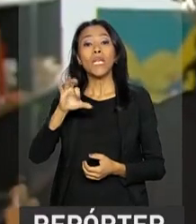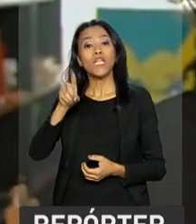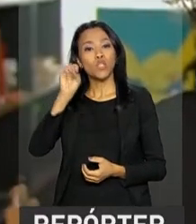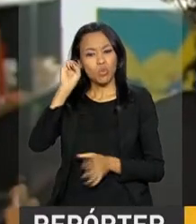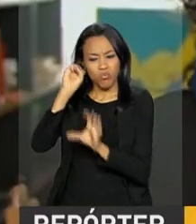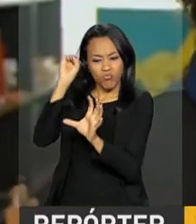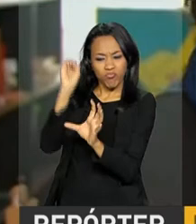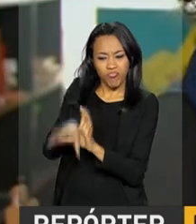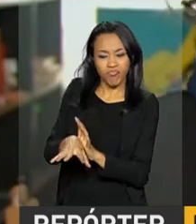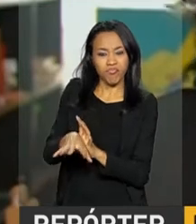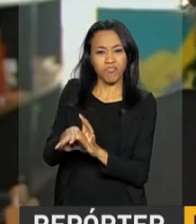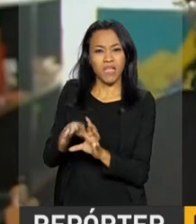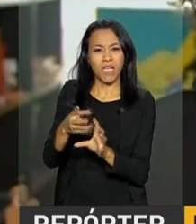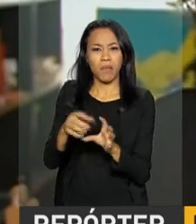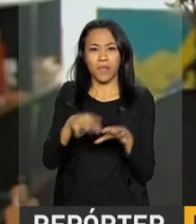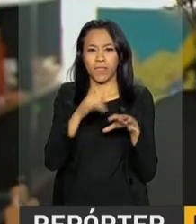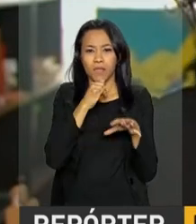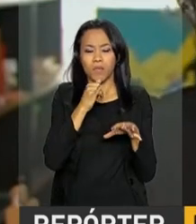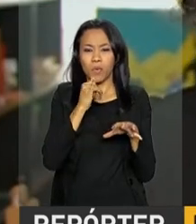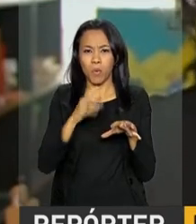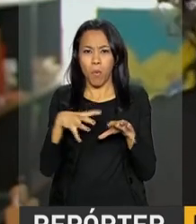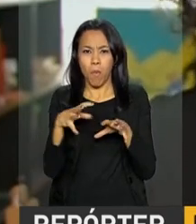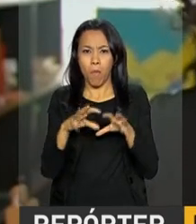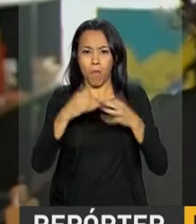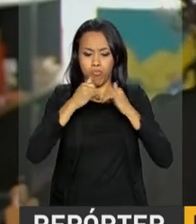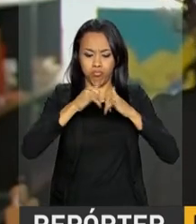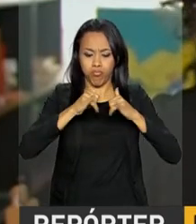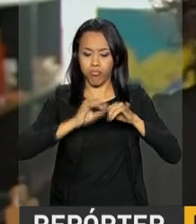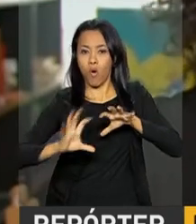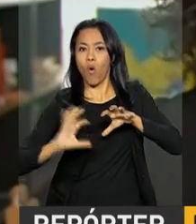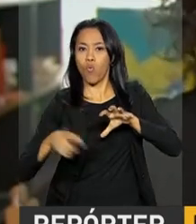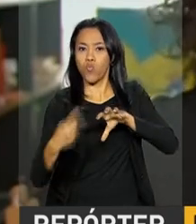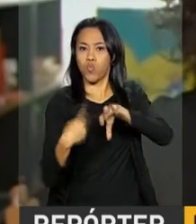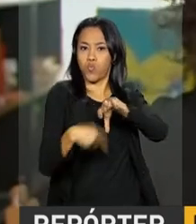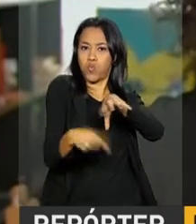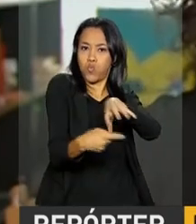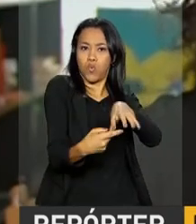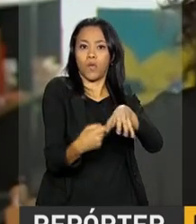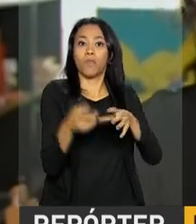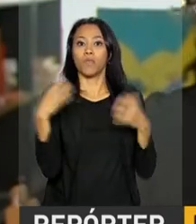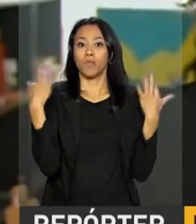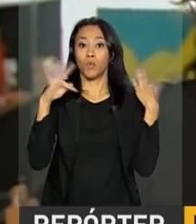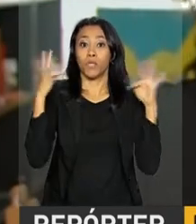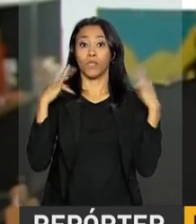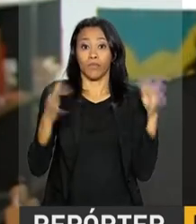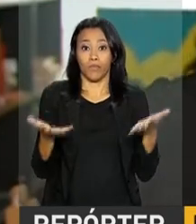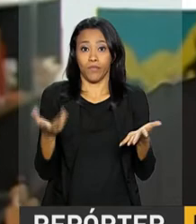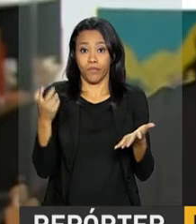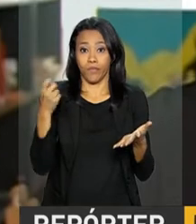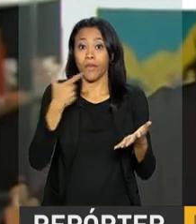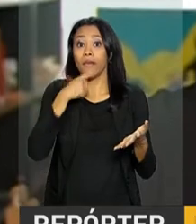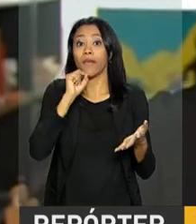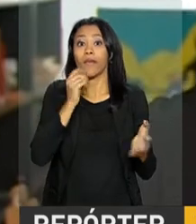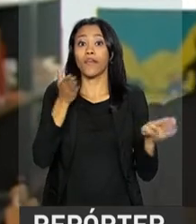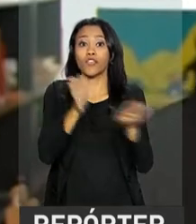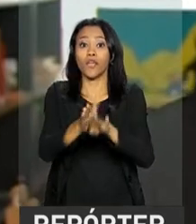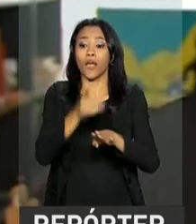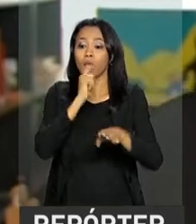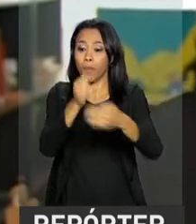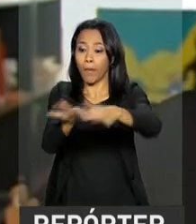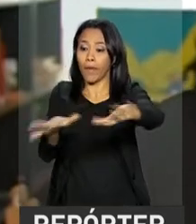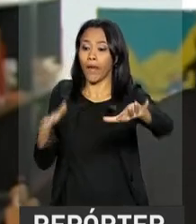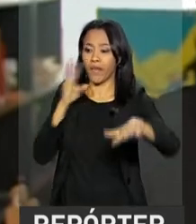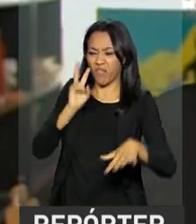nos os motores e tudo mais mas tem principalmente o impacto no setor do turismo então quem é que chega numa praia e